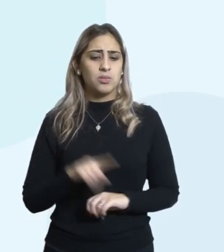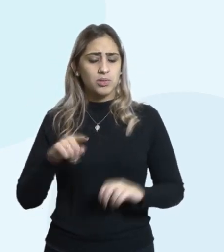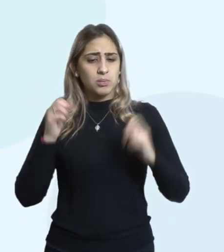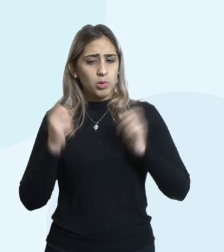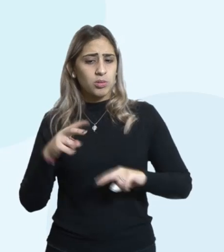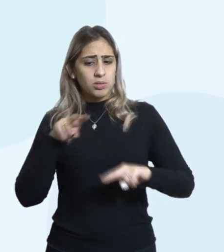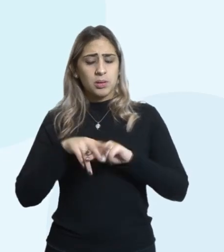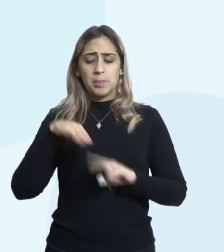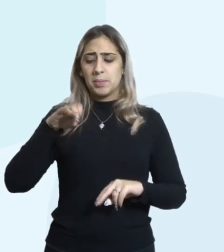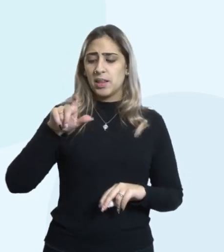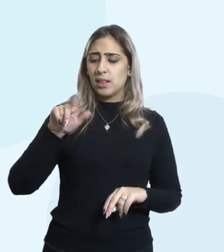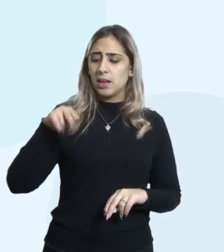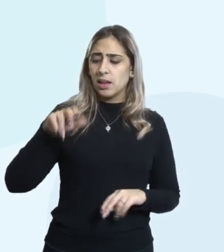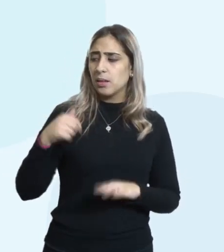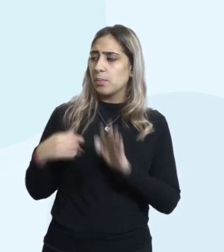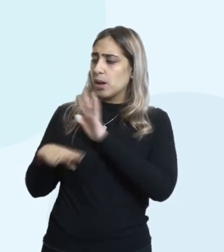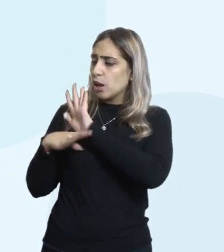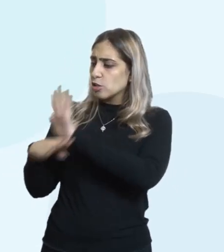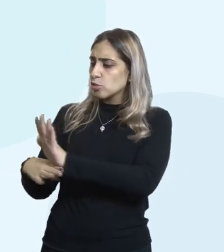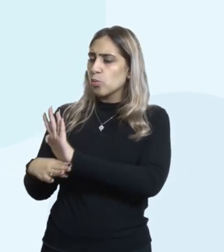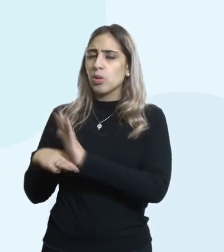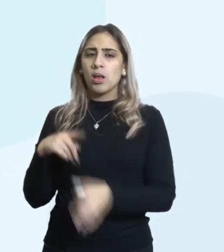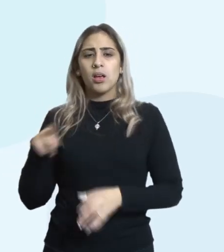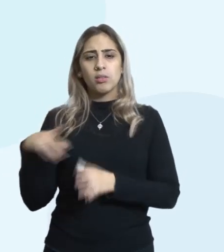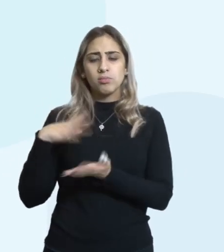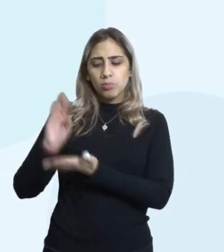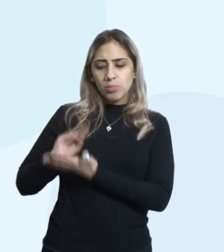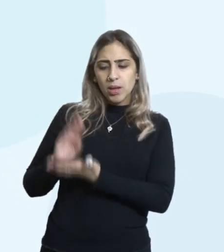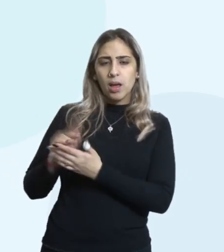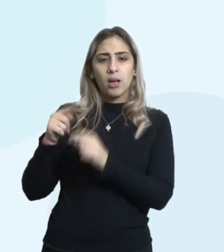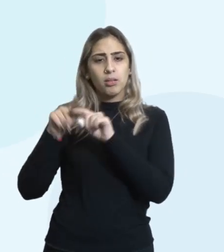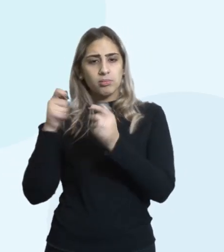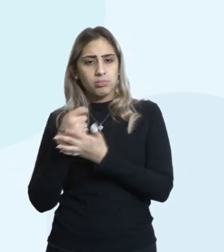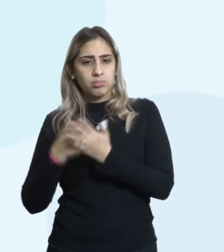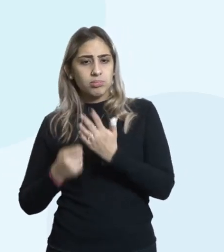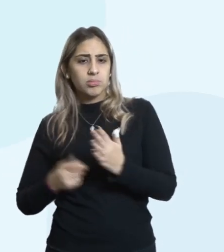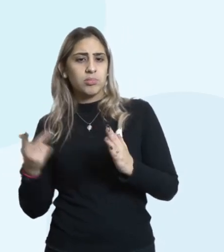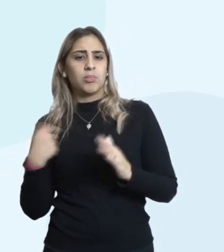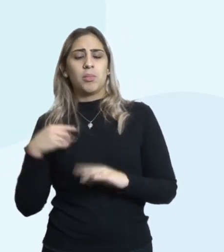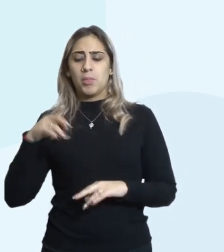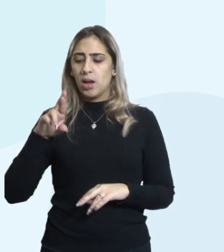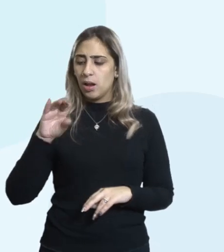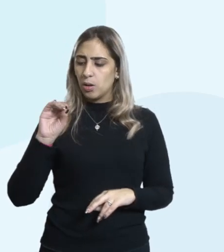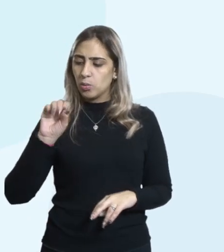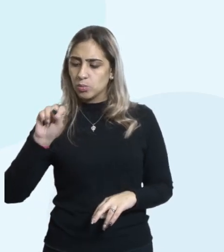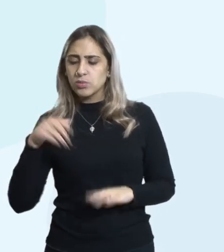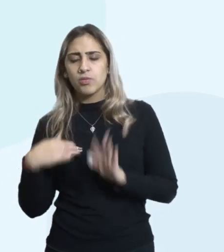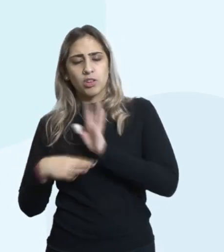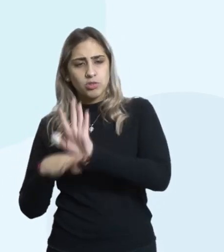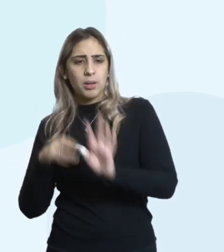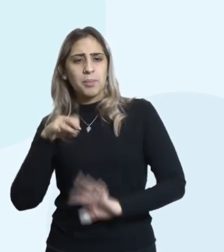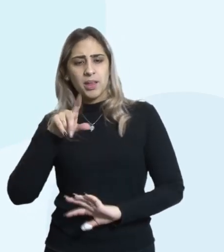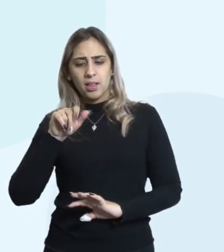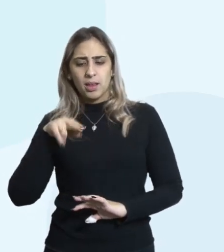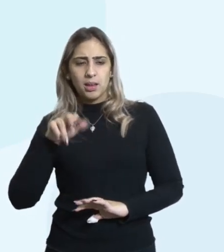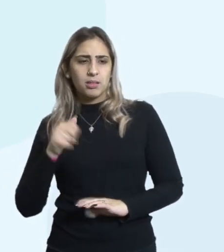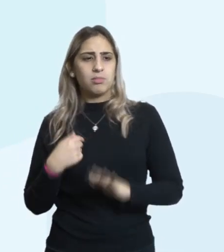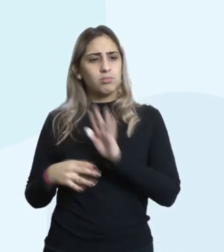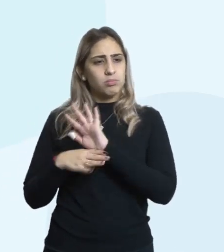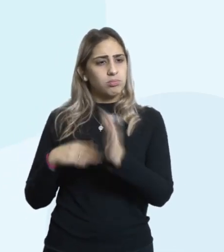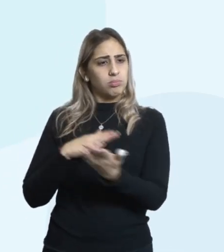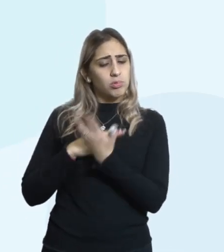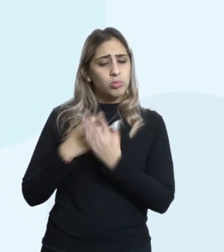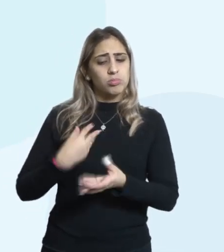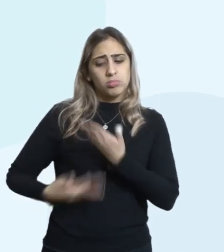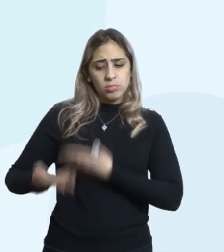com a Milena hoje para ajudá-la a copiar a lição da lousa, e o Marcos vai ajudar a Milena fazendo o ditado dessa atividade que está sendo